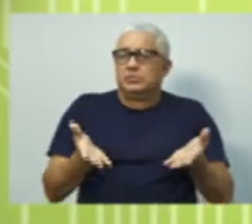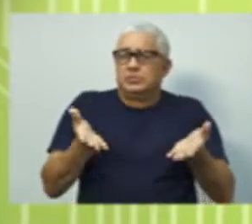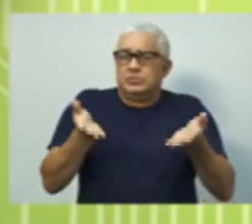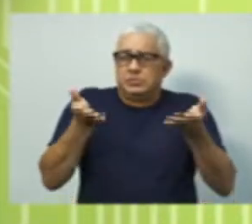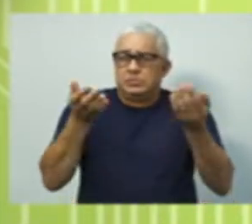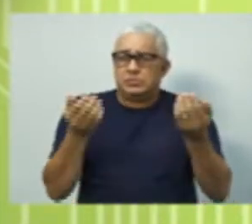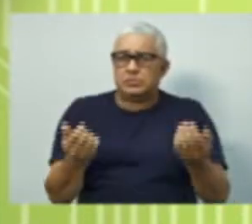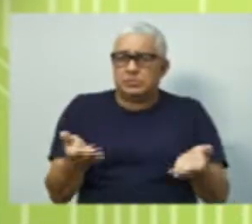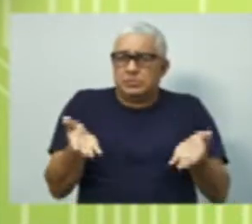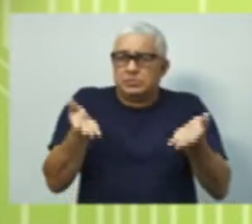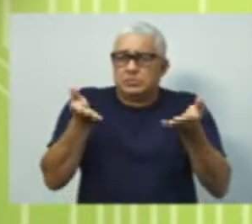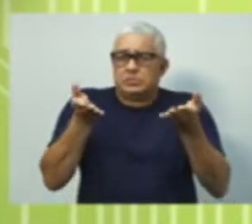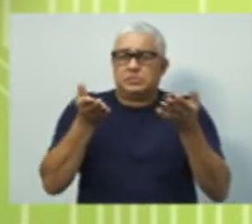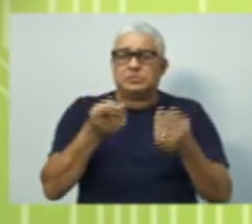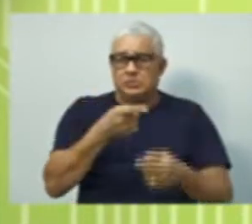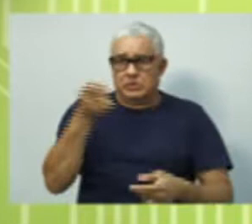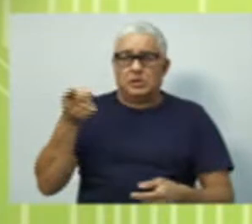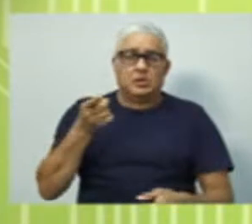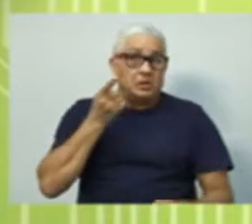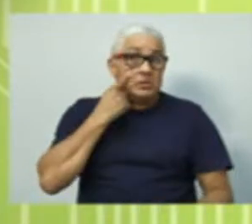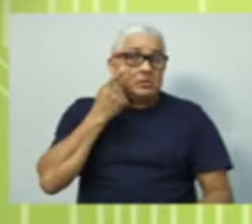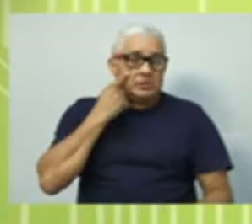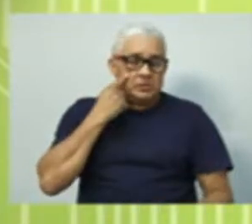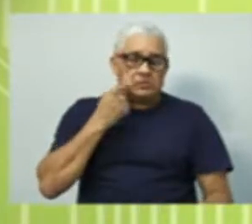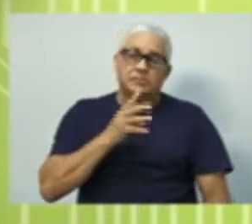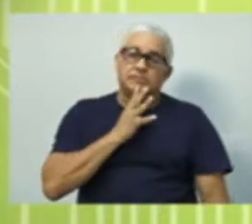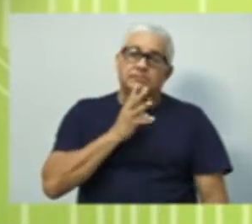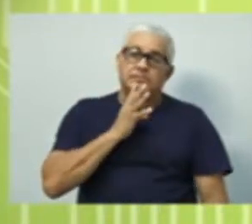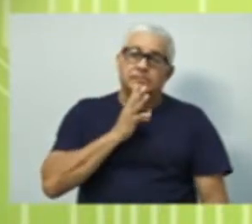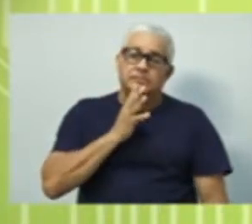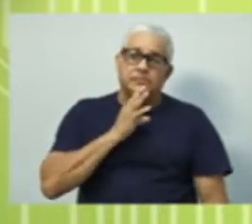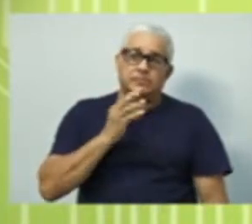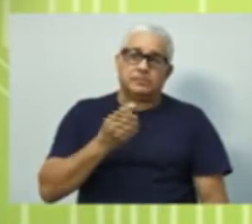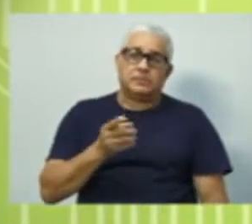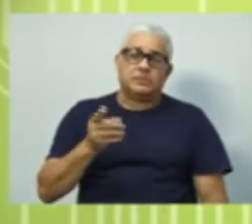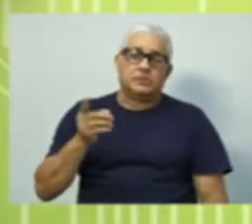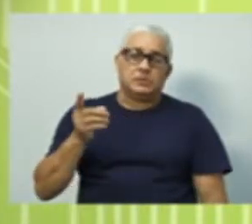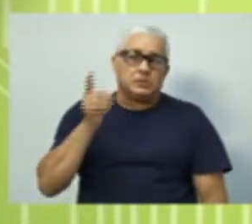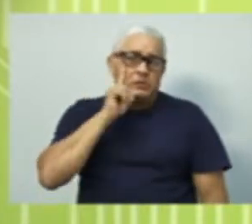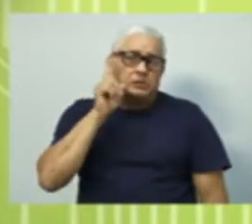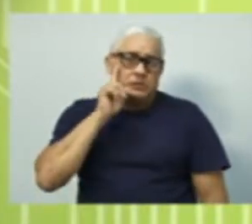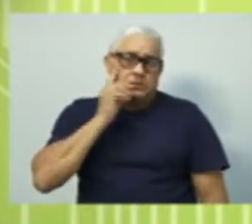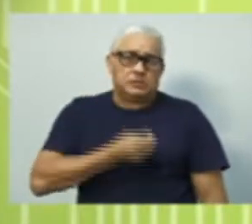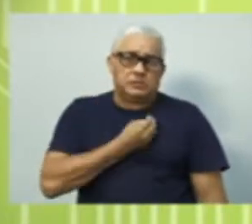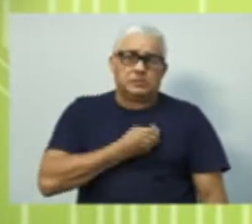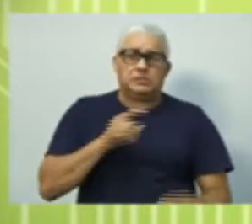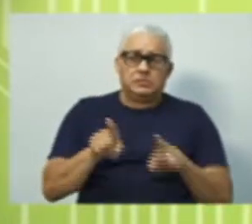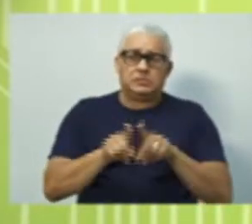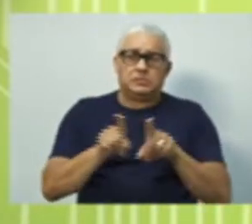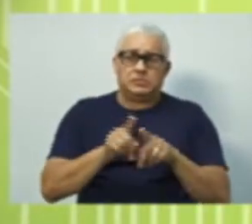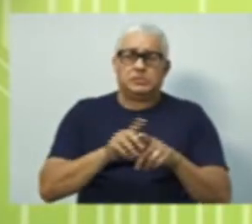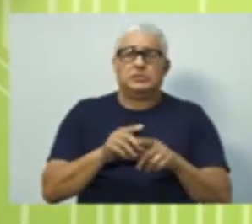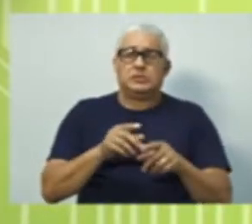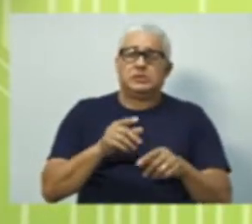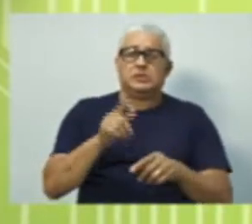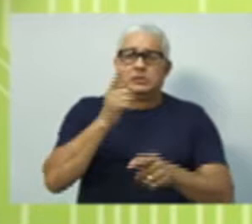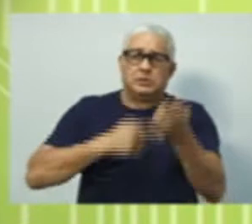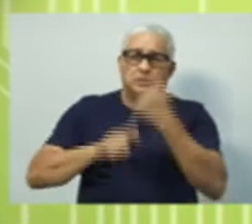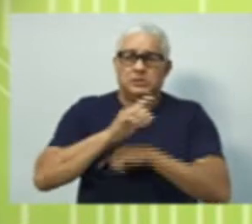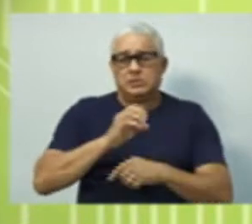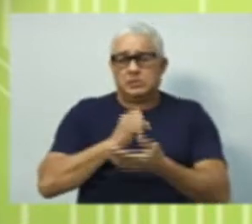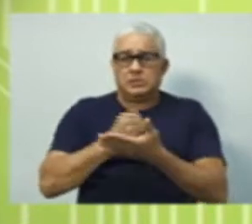que tudo tem a ver com a nossa vida, com o nosso dia a dia. E nós estamos vendo as notícias, noticiários, tratando de orçamento, gestão de orçamento, controle de